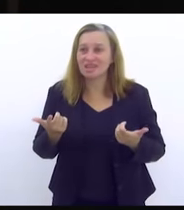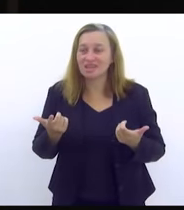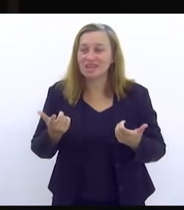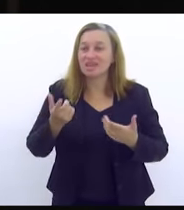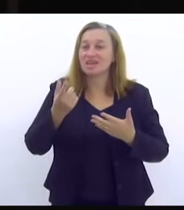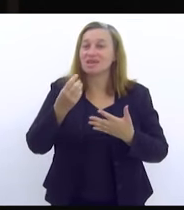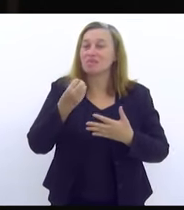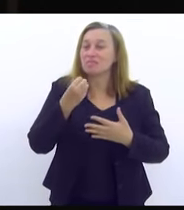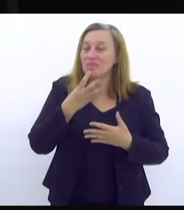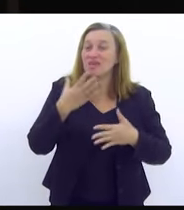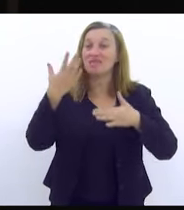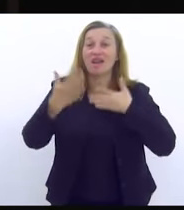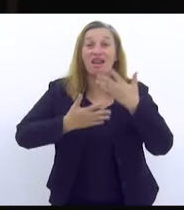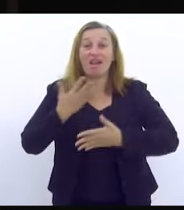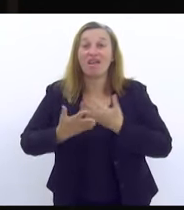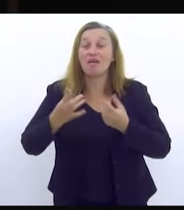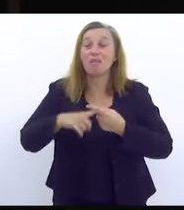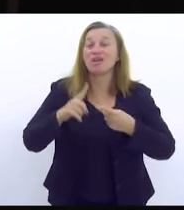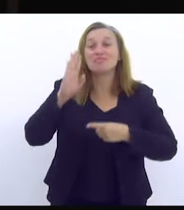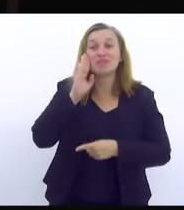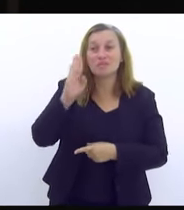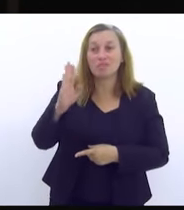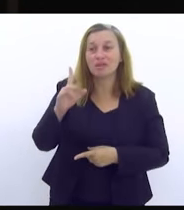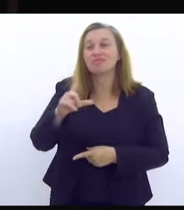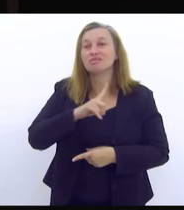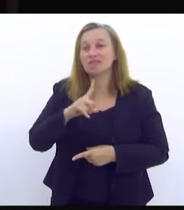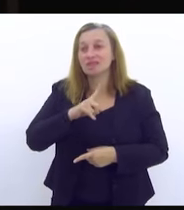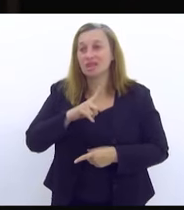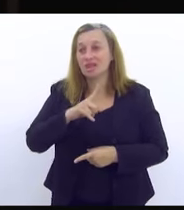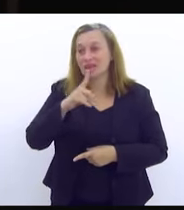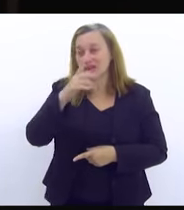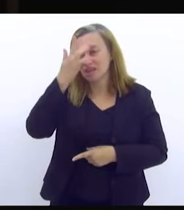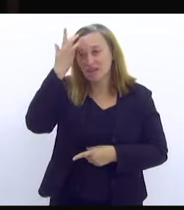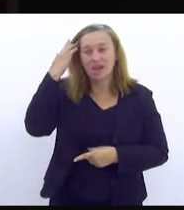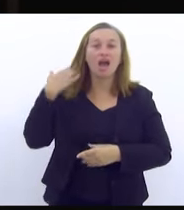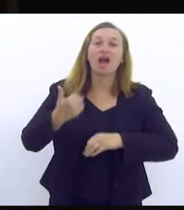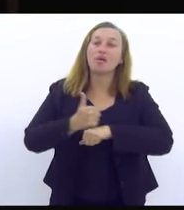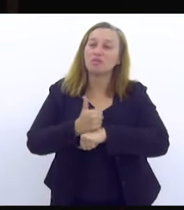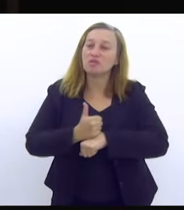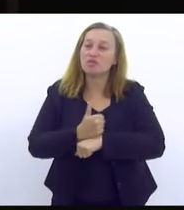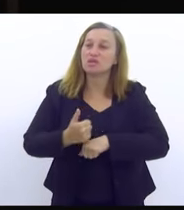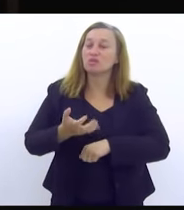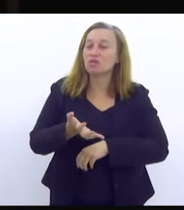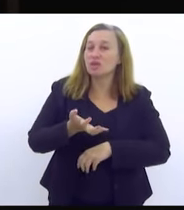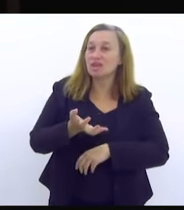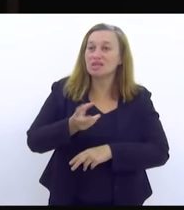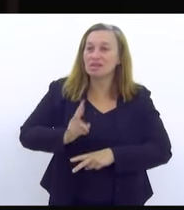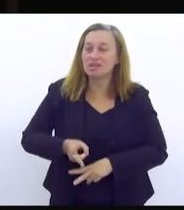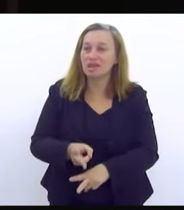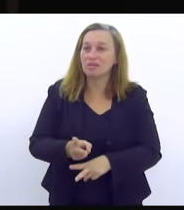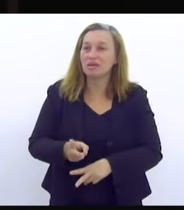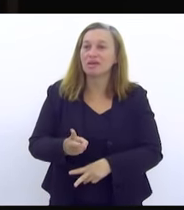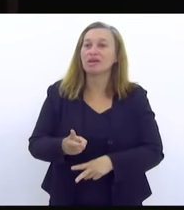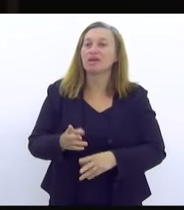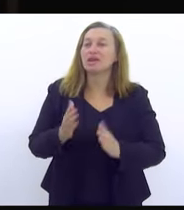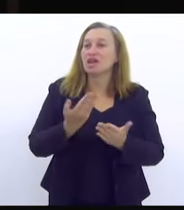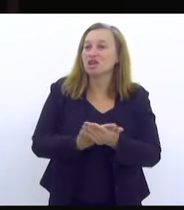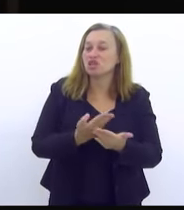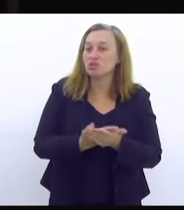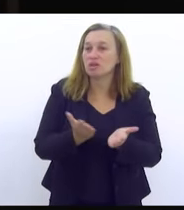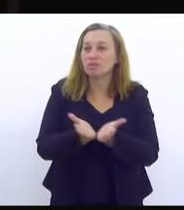bem, mas principalmente eu ter a carreira que eu sempre sonhei, né? E a EBI, ela, querendo ou não,